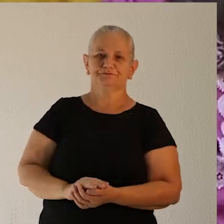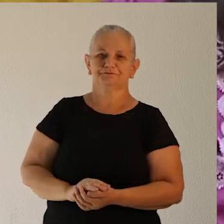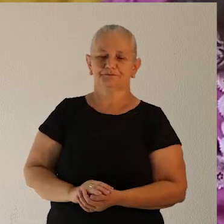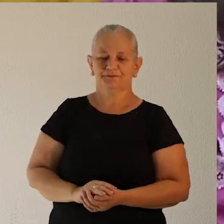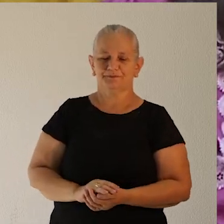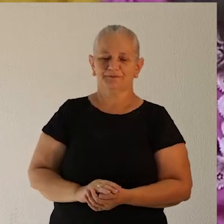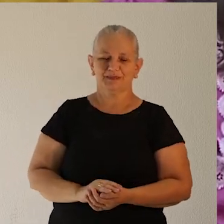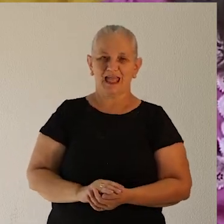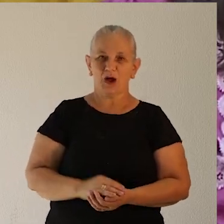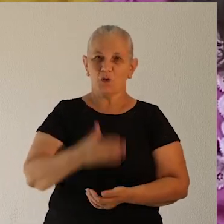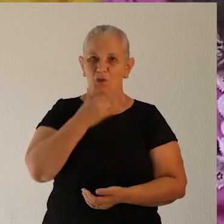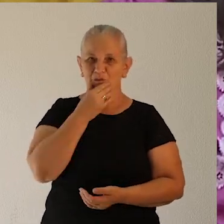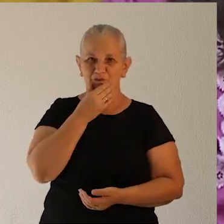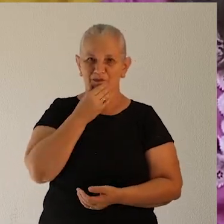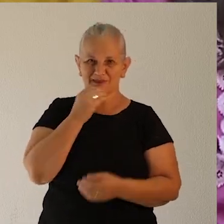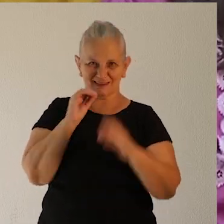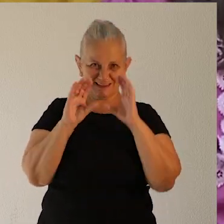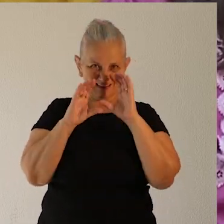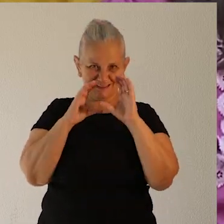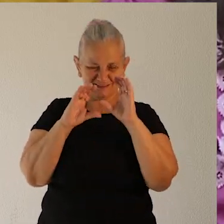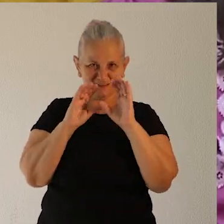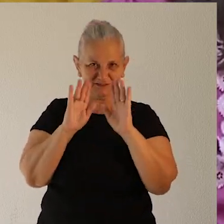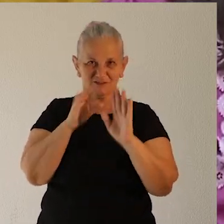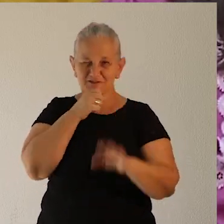Do personagem, né? Que ele fazia, ó.